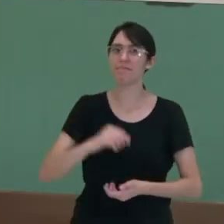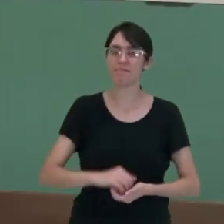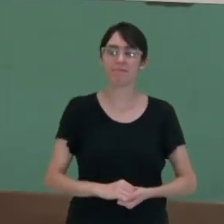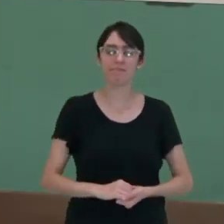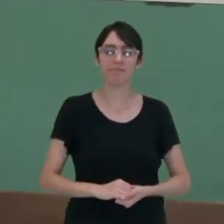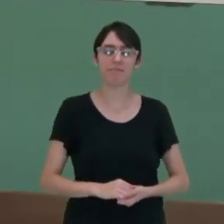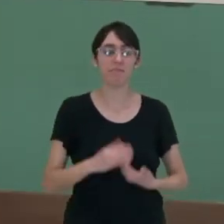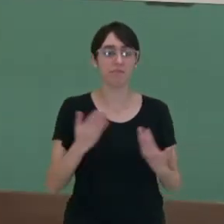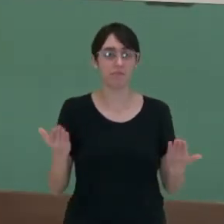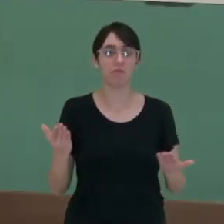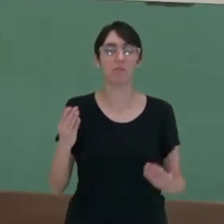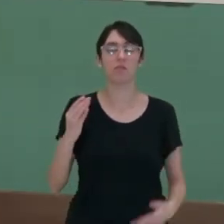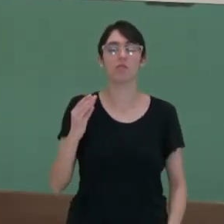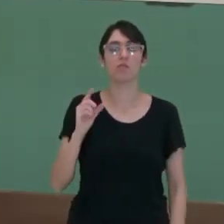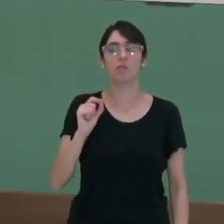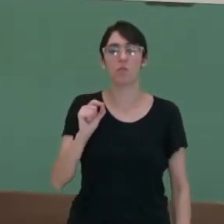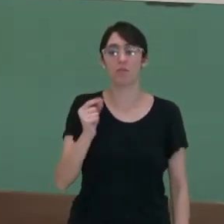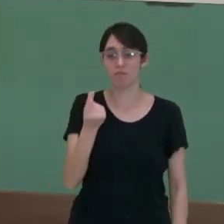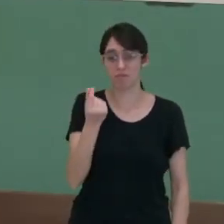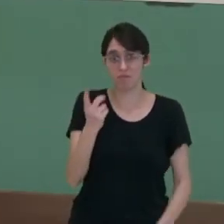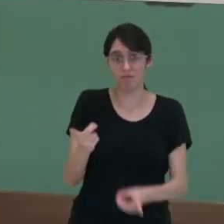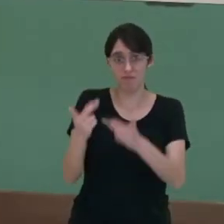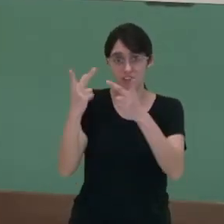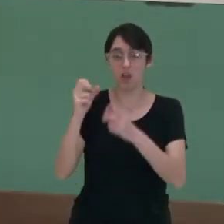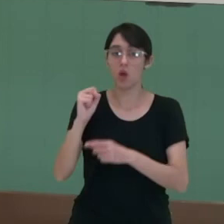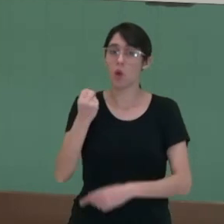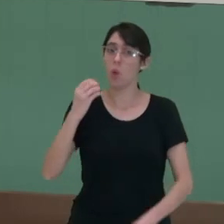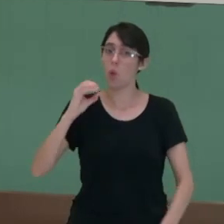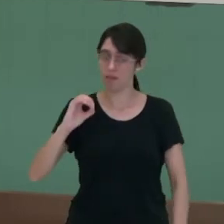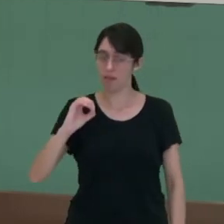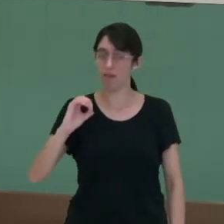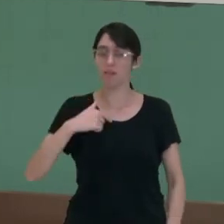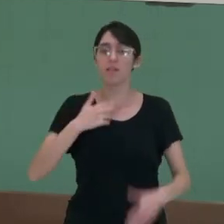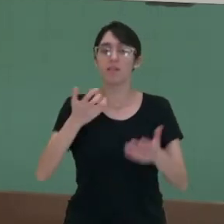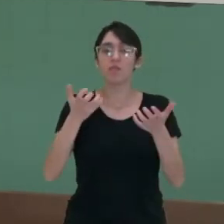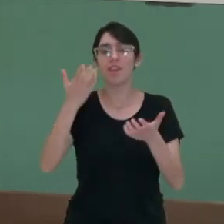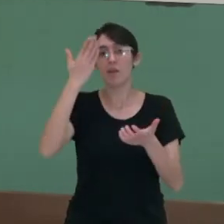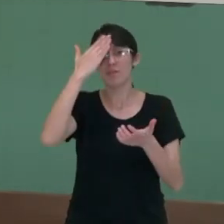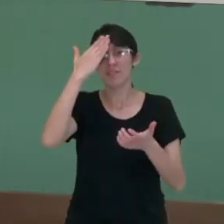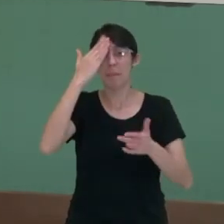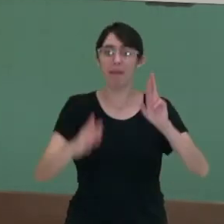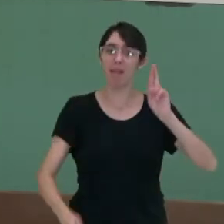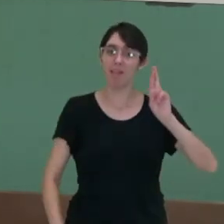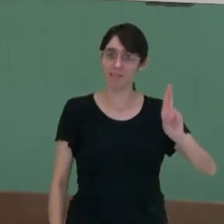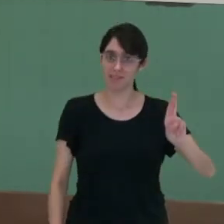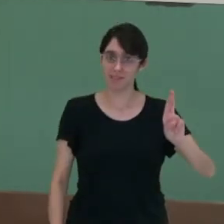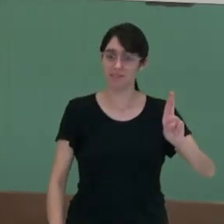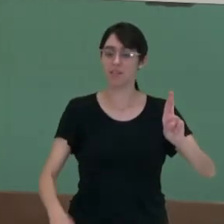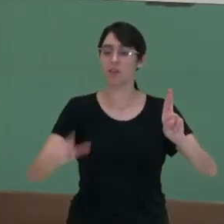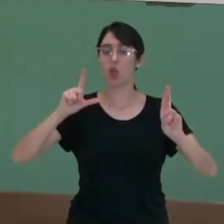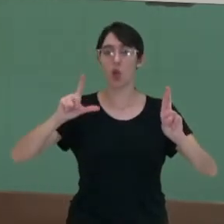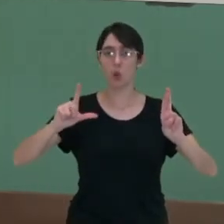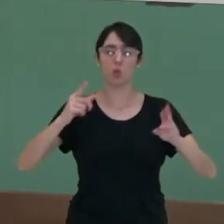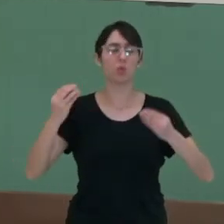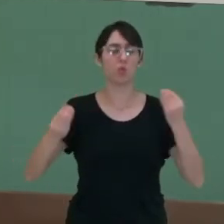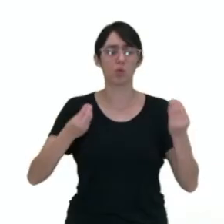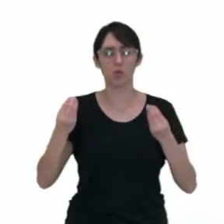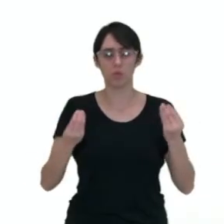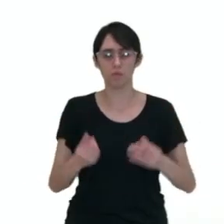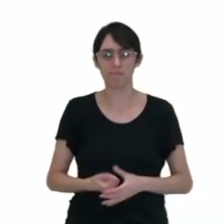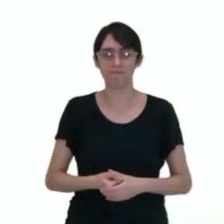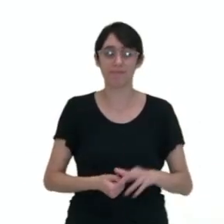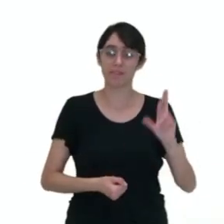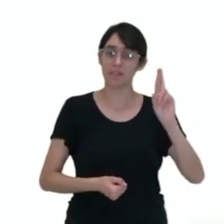que o custo, o preço de venda é 80, nós queremos saber a função receita e a função lucro. Então vamos lá. A